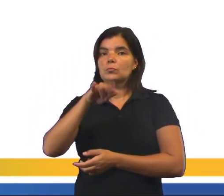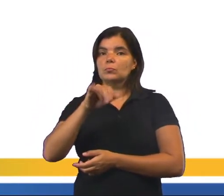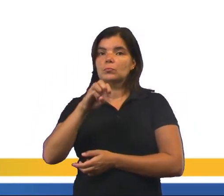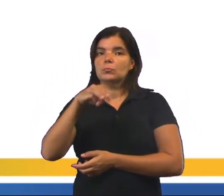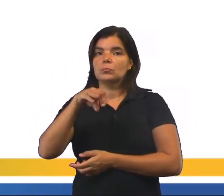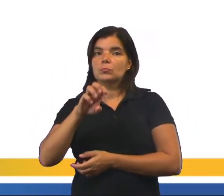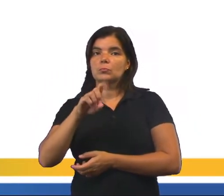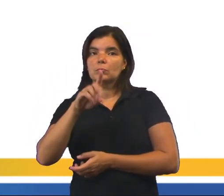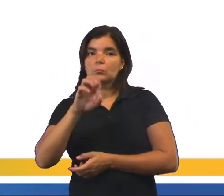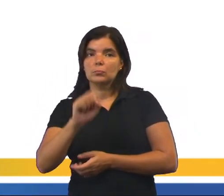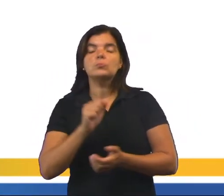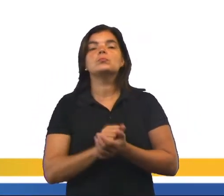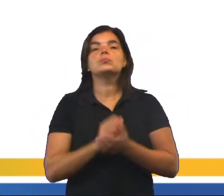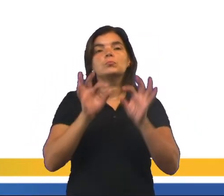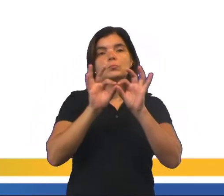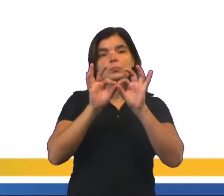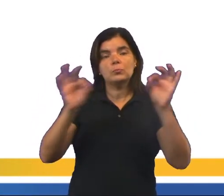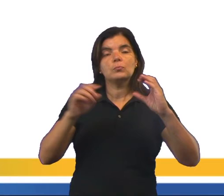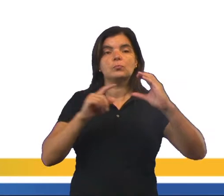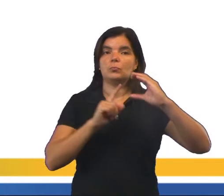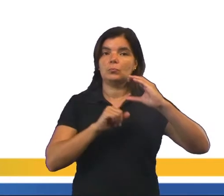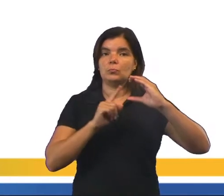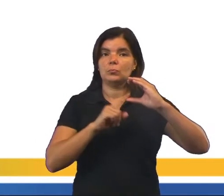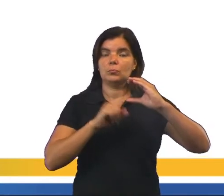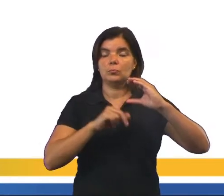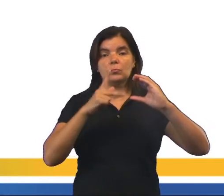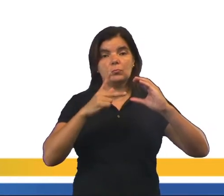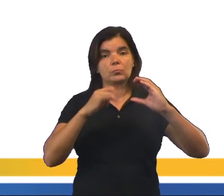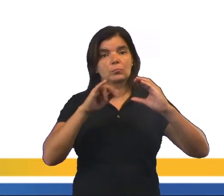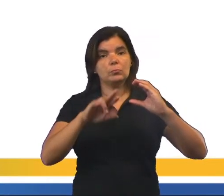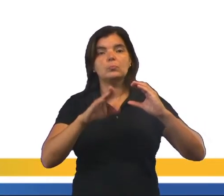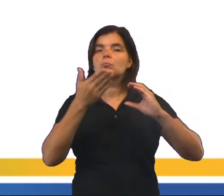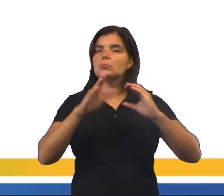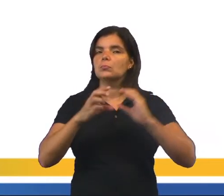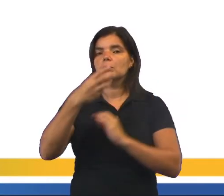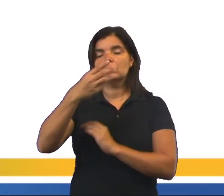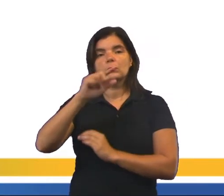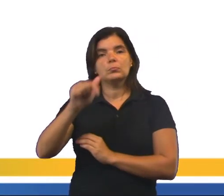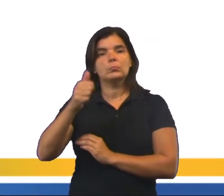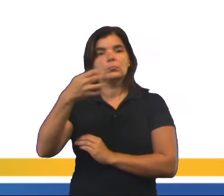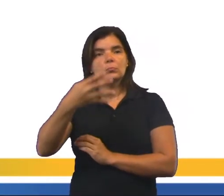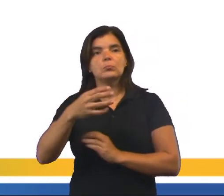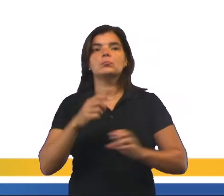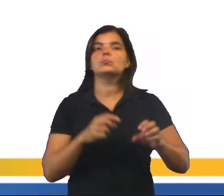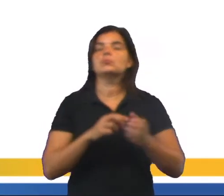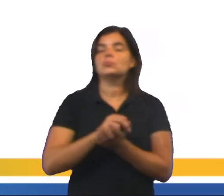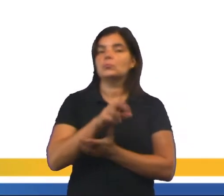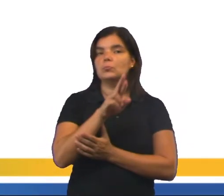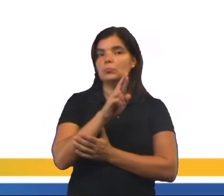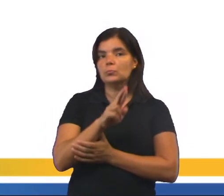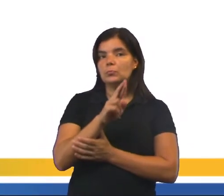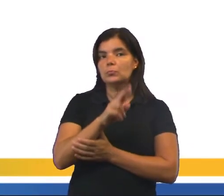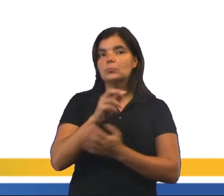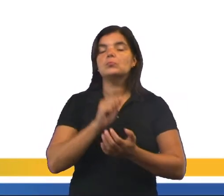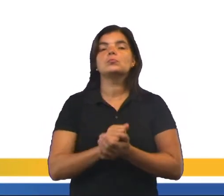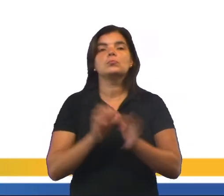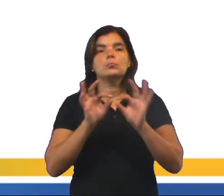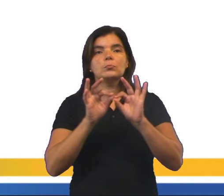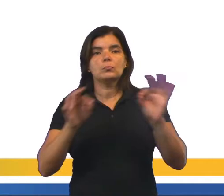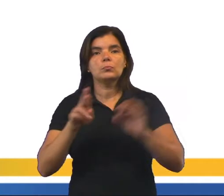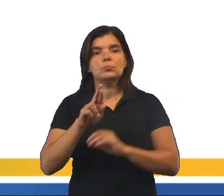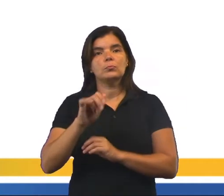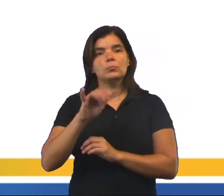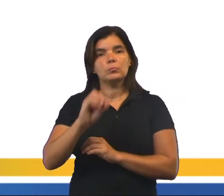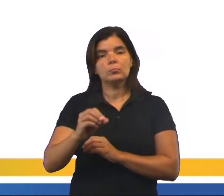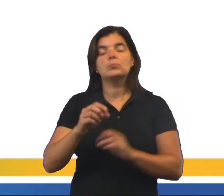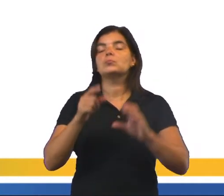que comprimento da região circular, π é aproximadamente igual a 3,14, não é isso? Como eu falei anteriormente. E r é